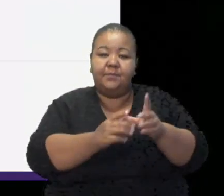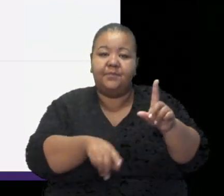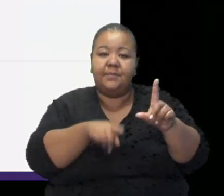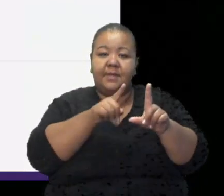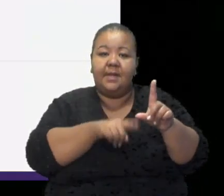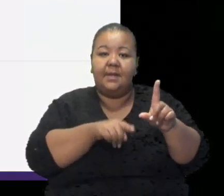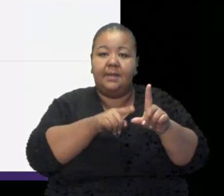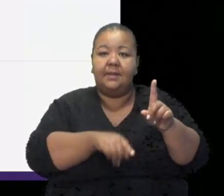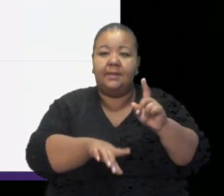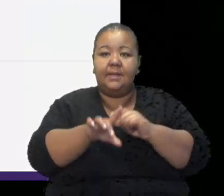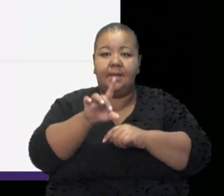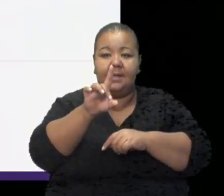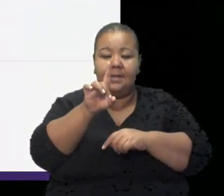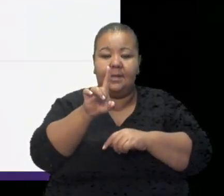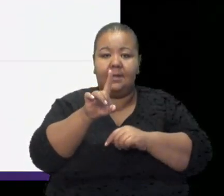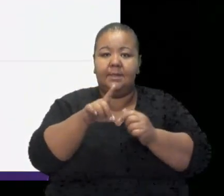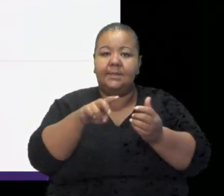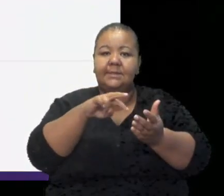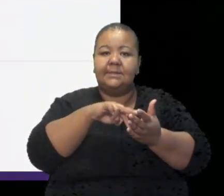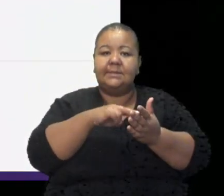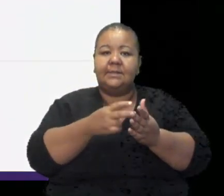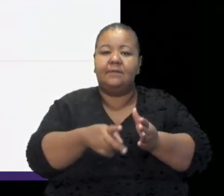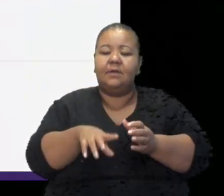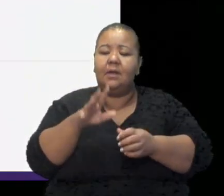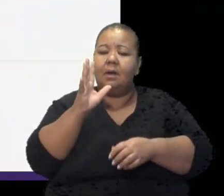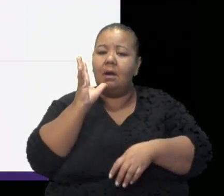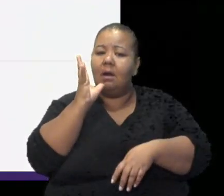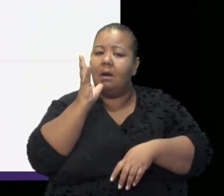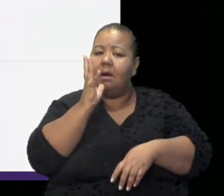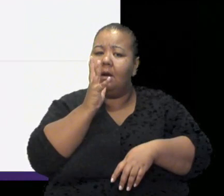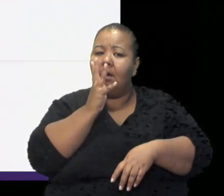do processo, significa a demora do produto